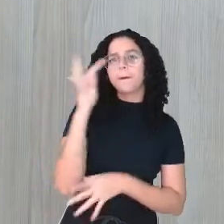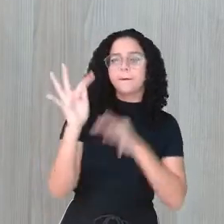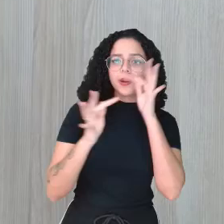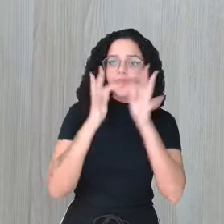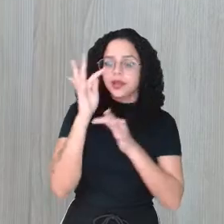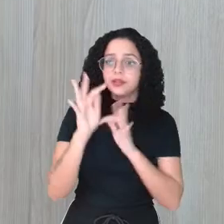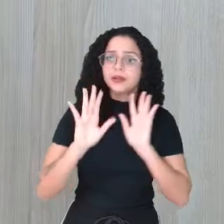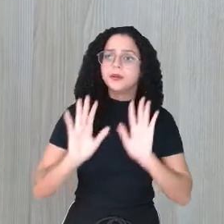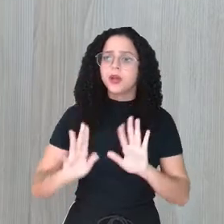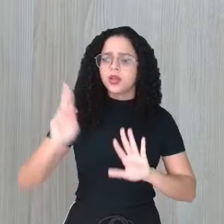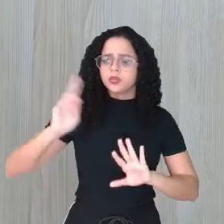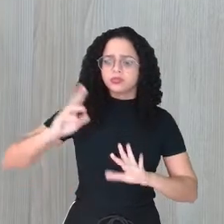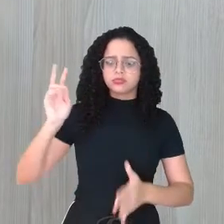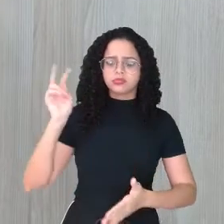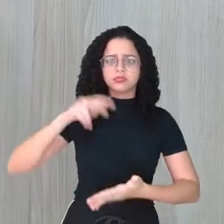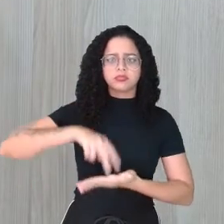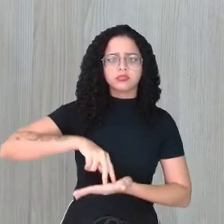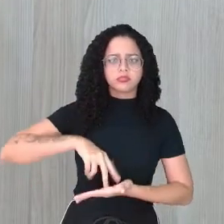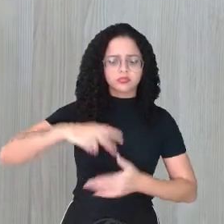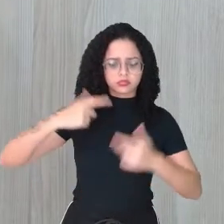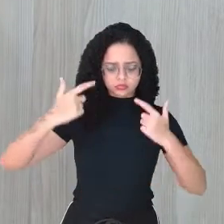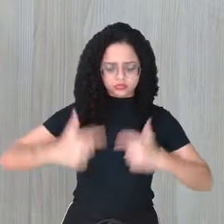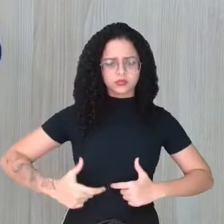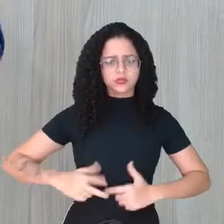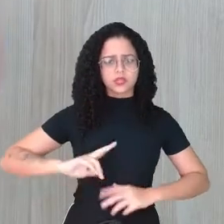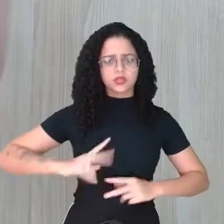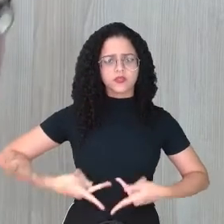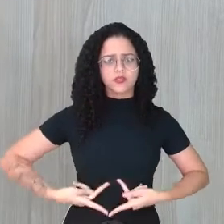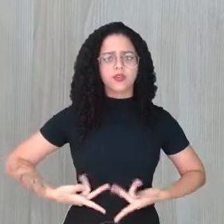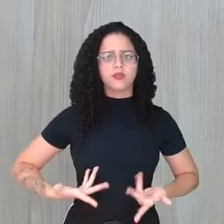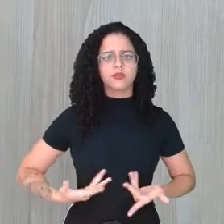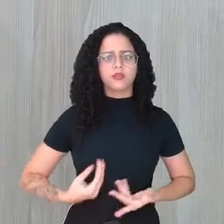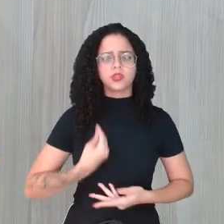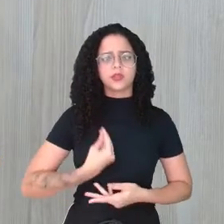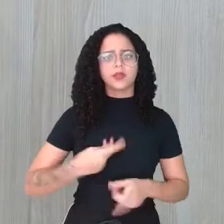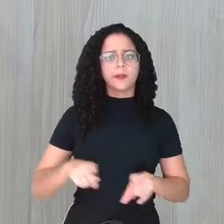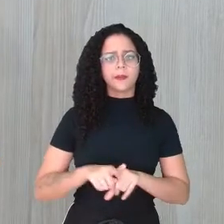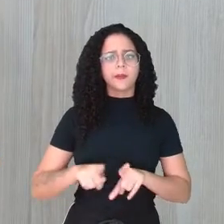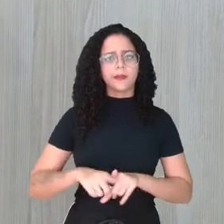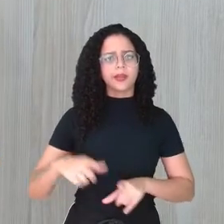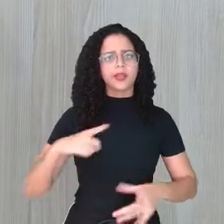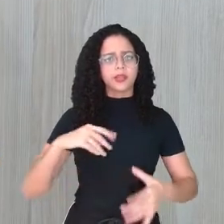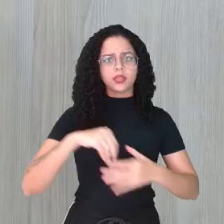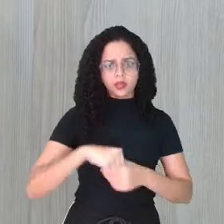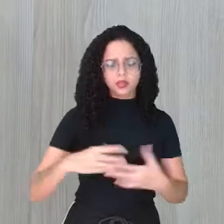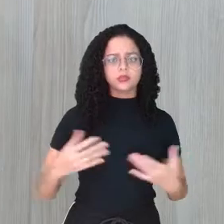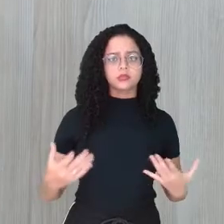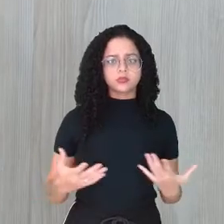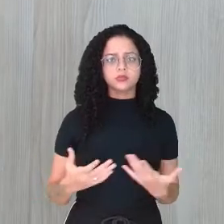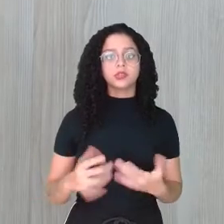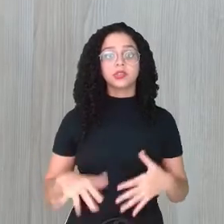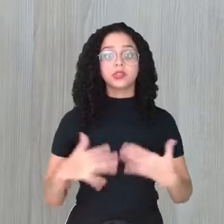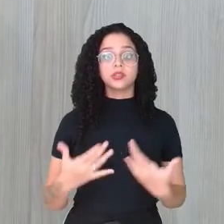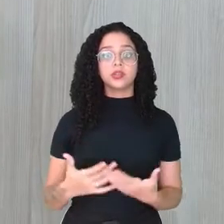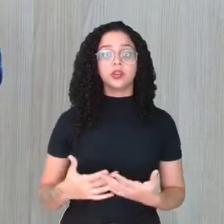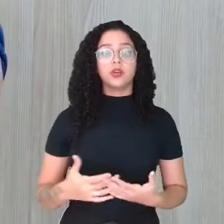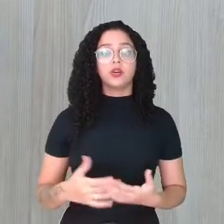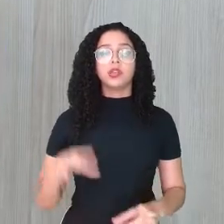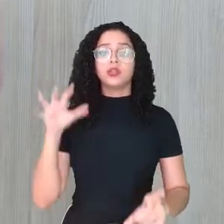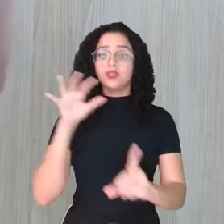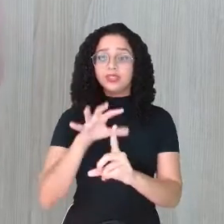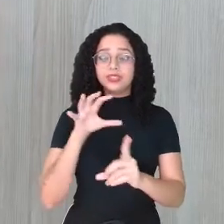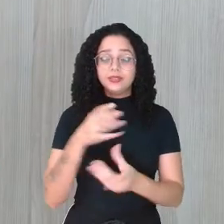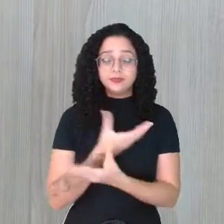Mas a gente nunca se coloca como um ser vivo que está ali no meio, né? E um ser vivo que está ali no meio, que